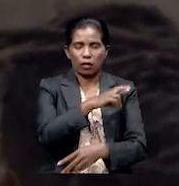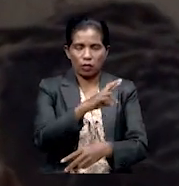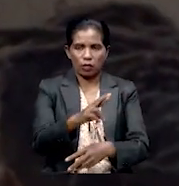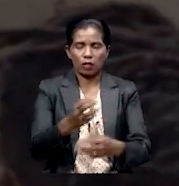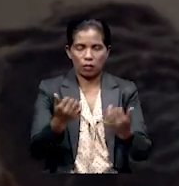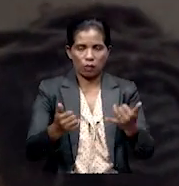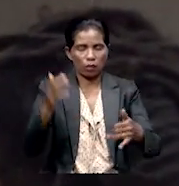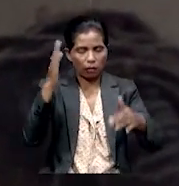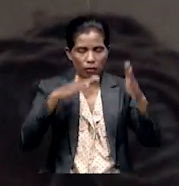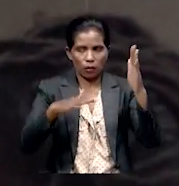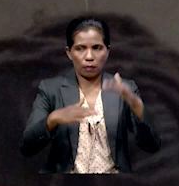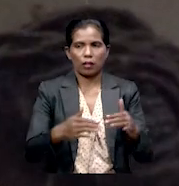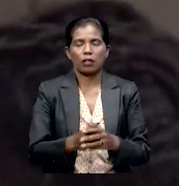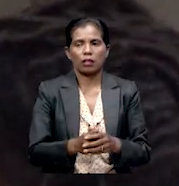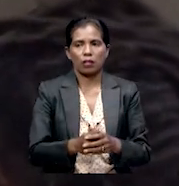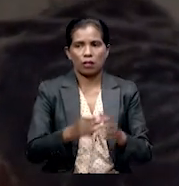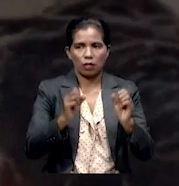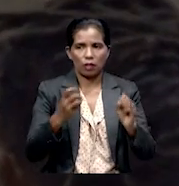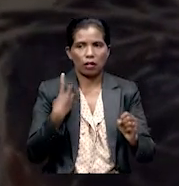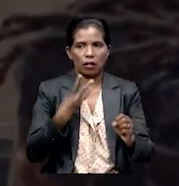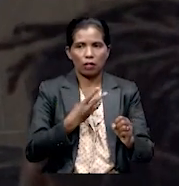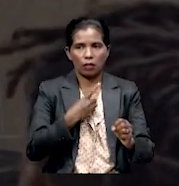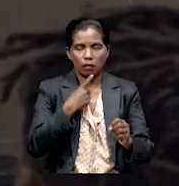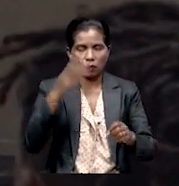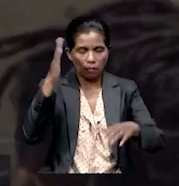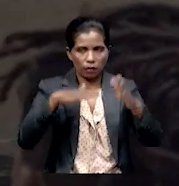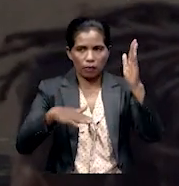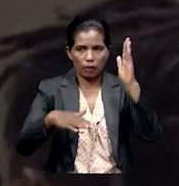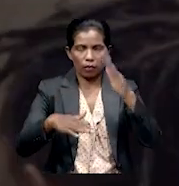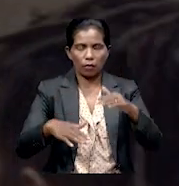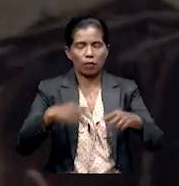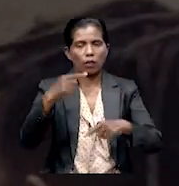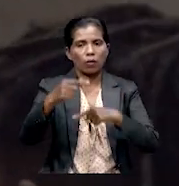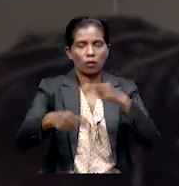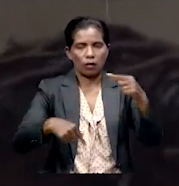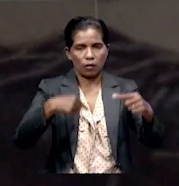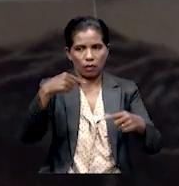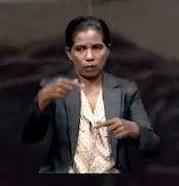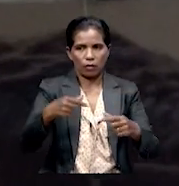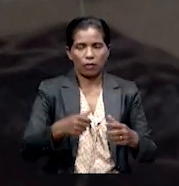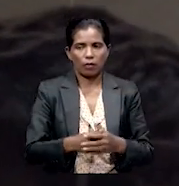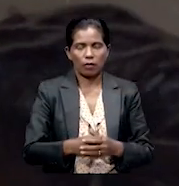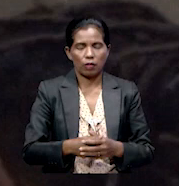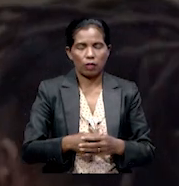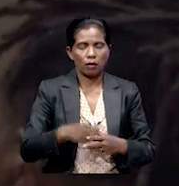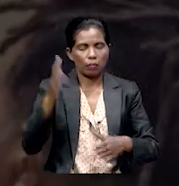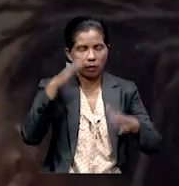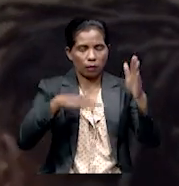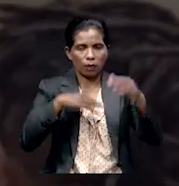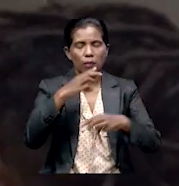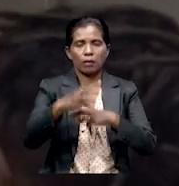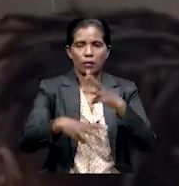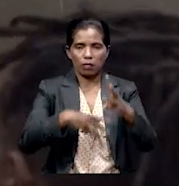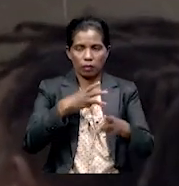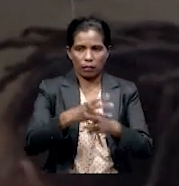agora, mas para que teve e tá bom o dia problema global, problema mundial menor. Mas a pelo